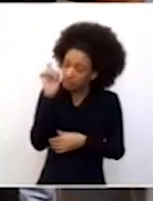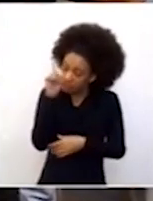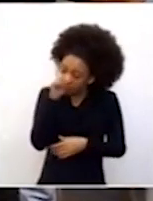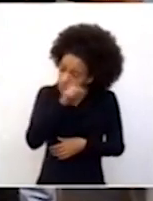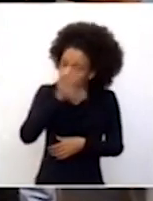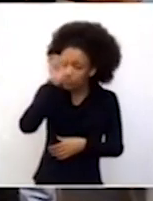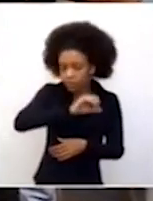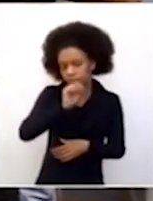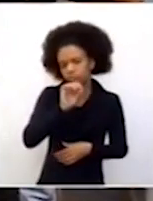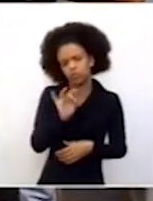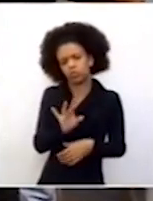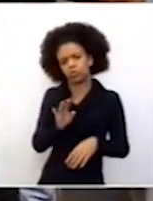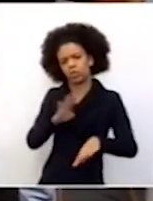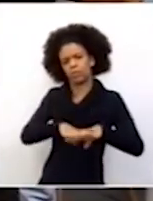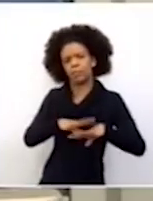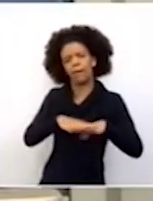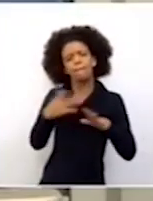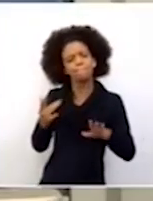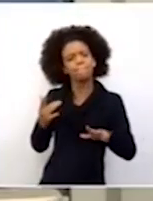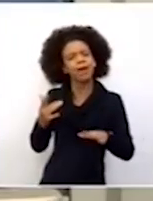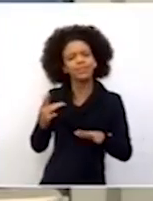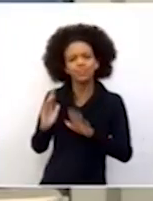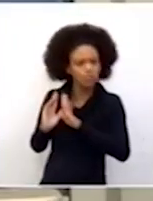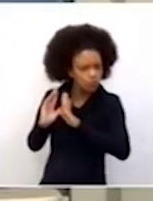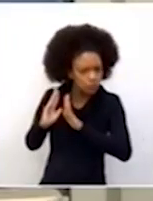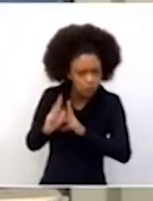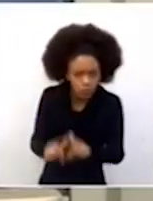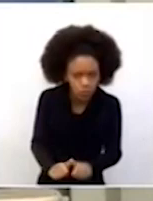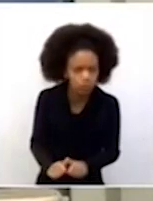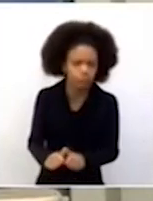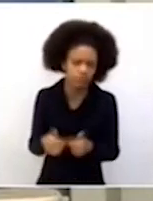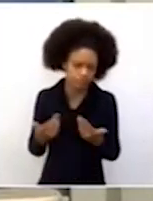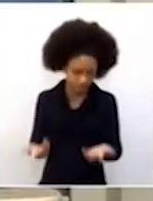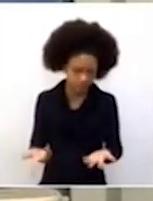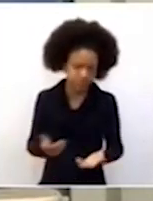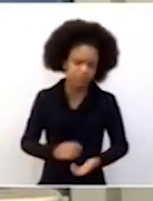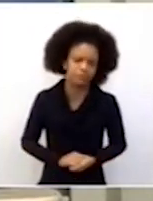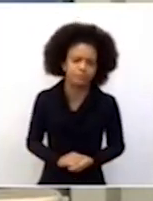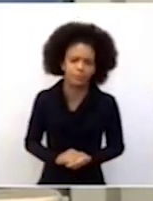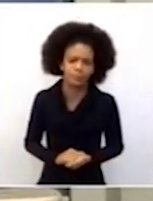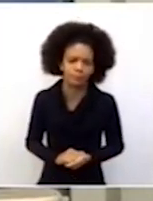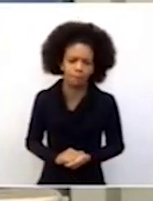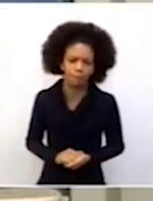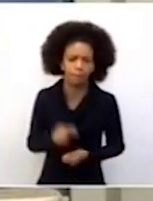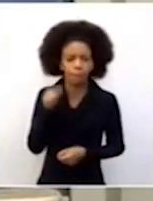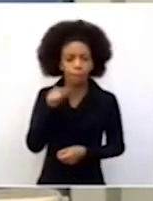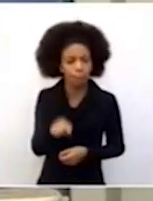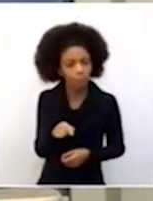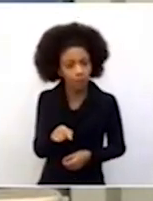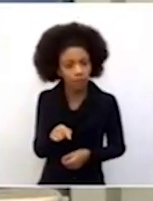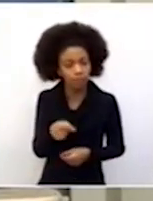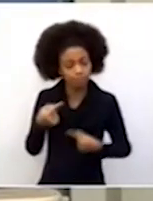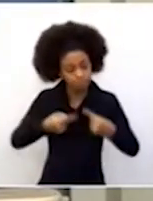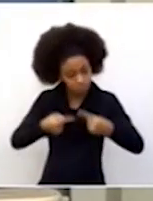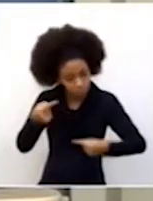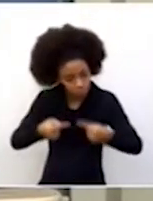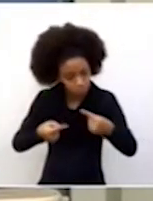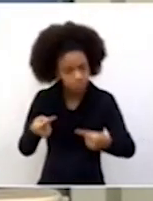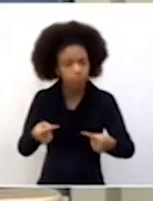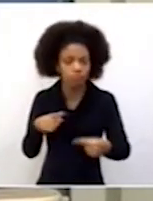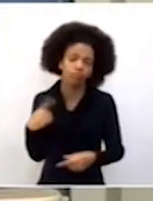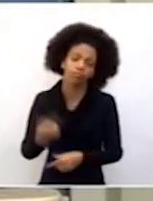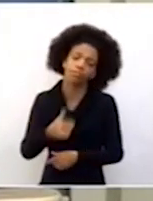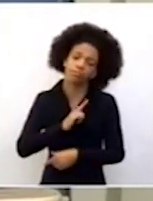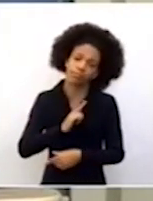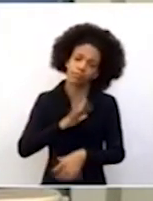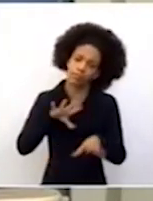não só a matemática, como todas as disciplinas têm uma certa complexidade, tá? Então aí, diante dessa discussão que nós temos aqui, né,